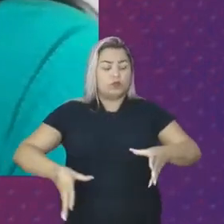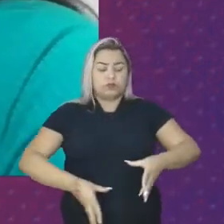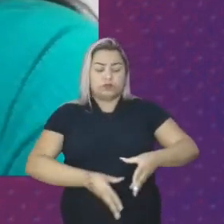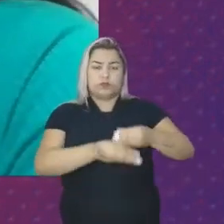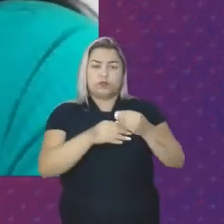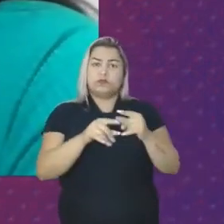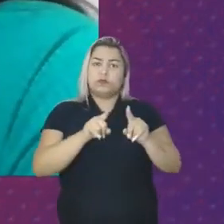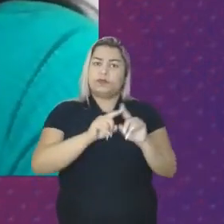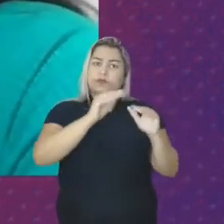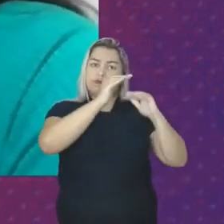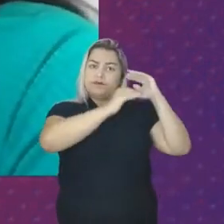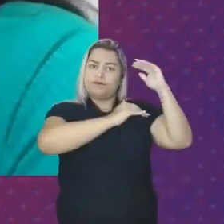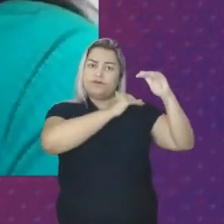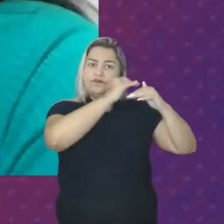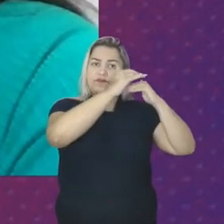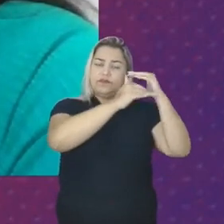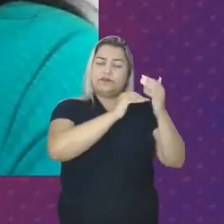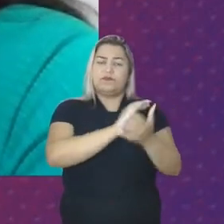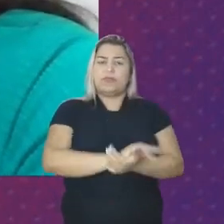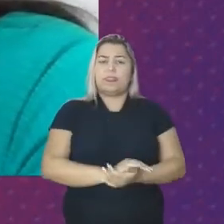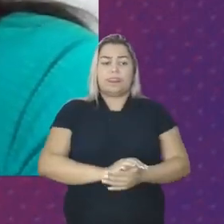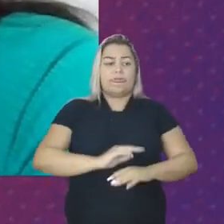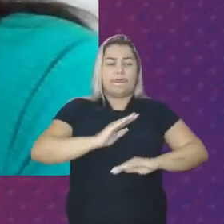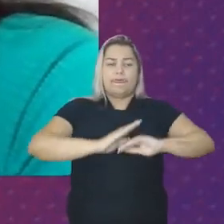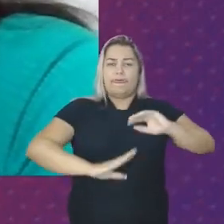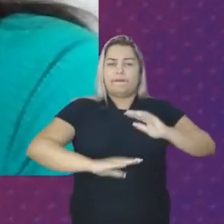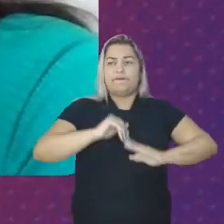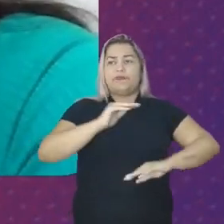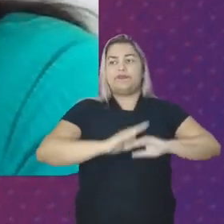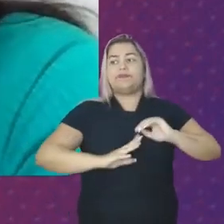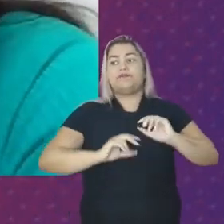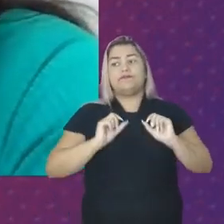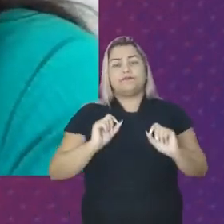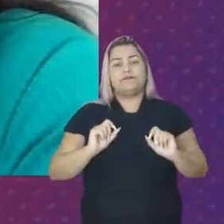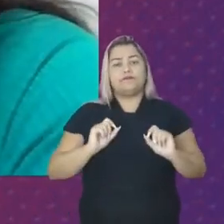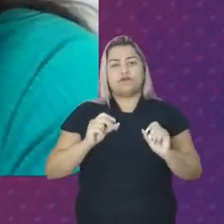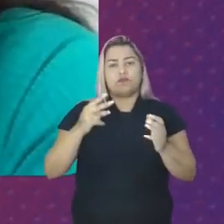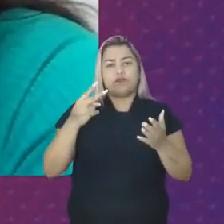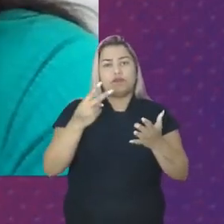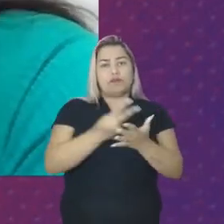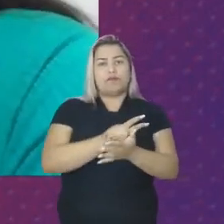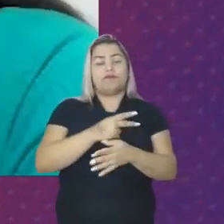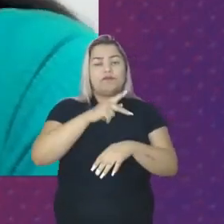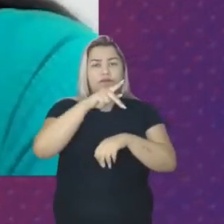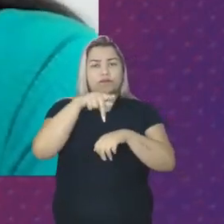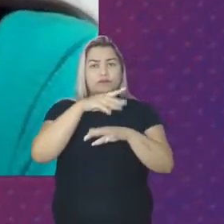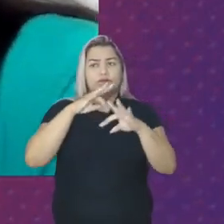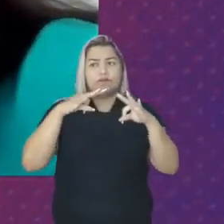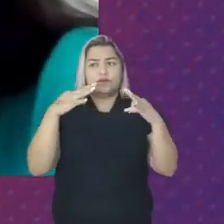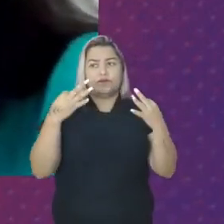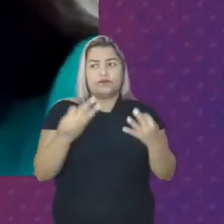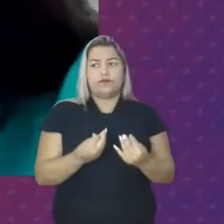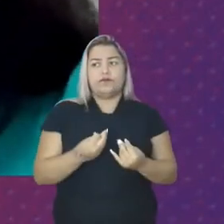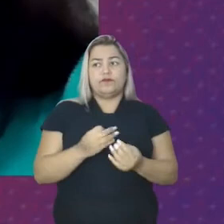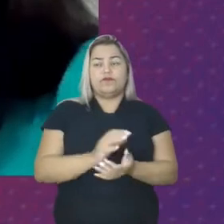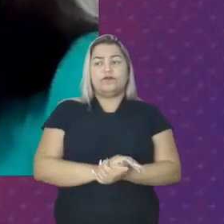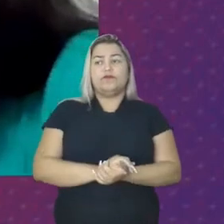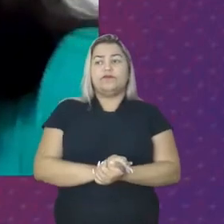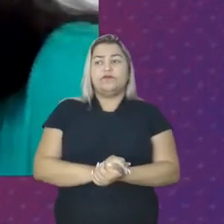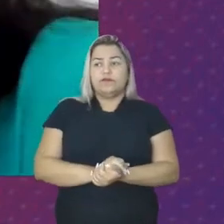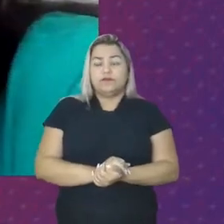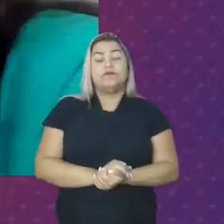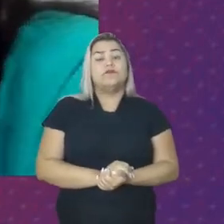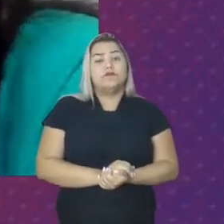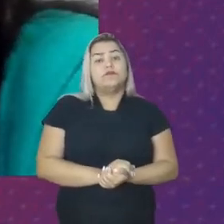quanto o desenvolvimento de novas ações, o que acabou impactando o país inteiro, né? Então, a gente tem,